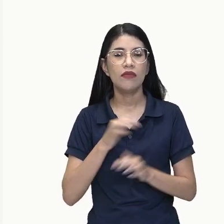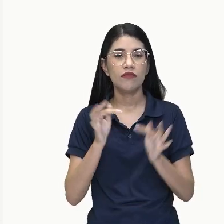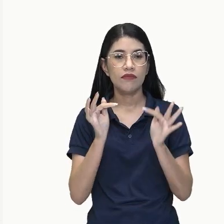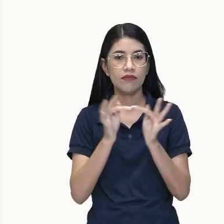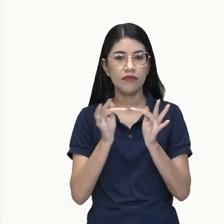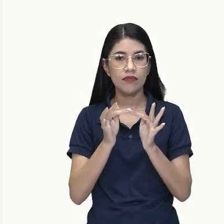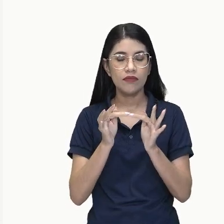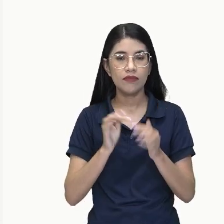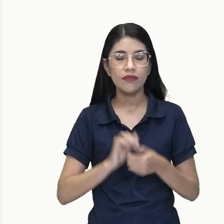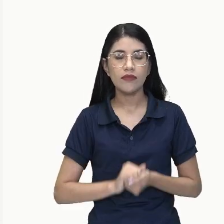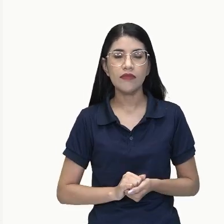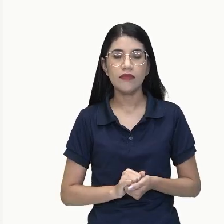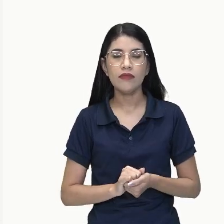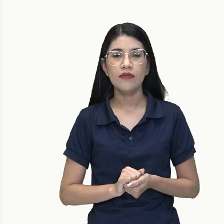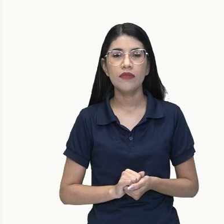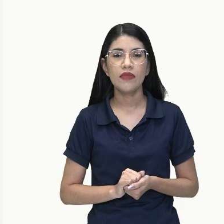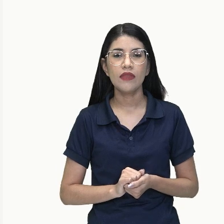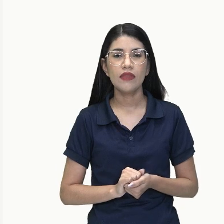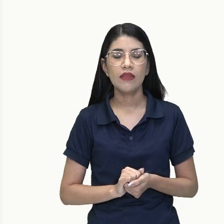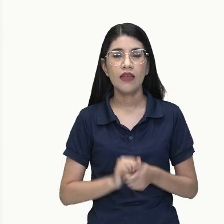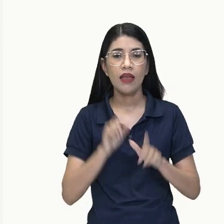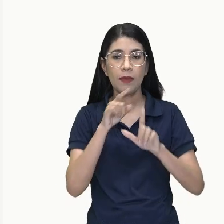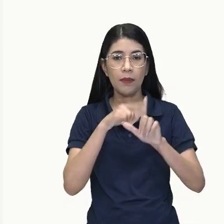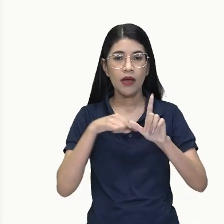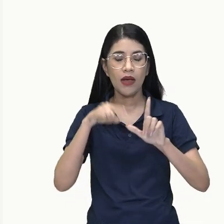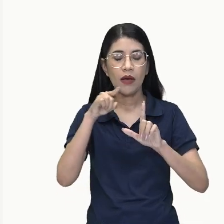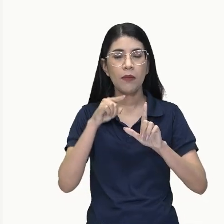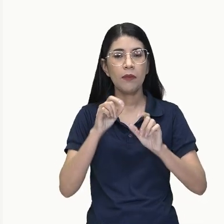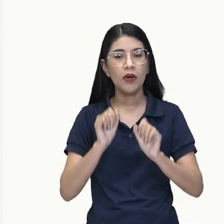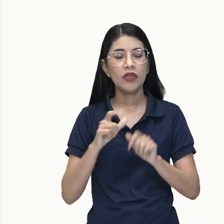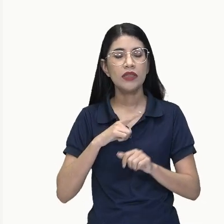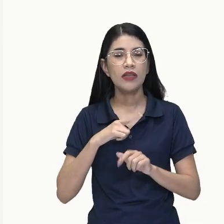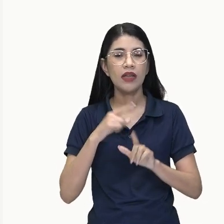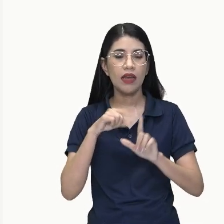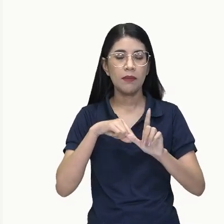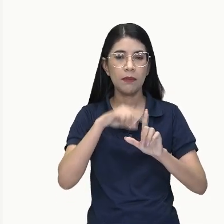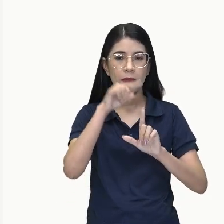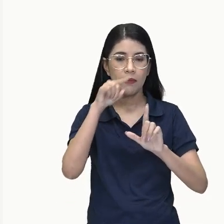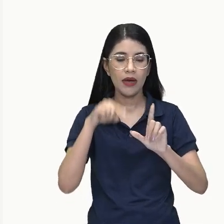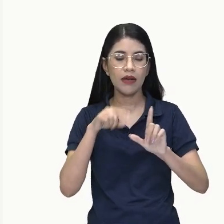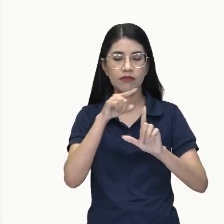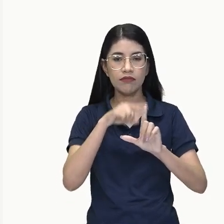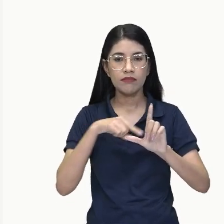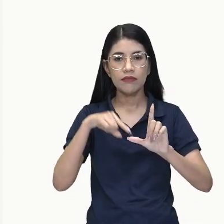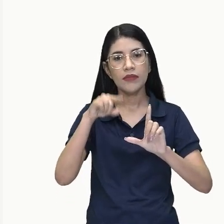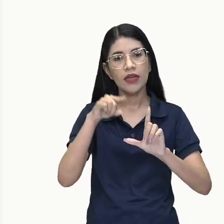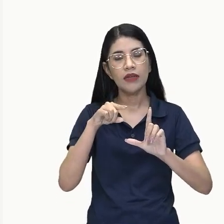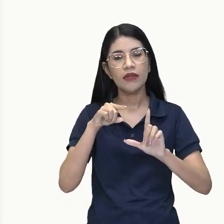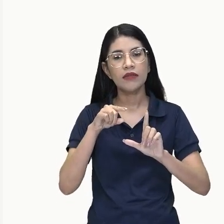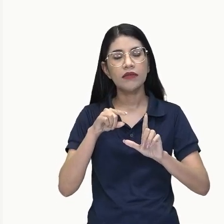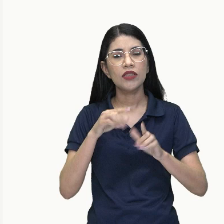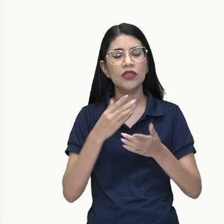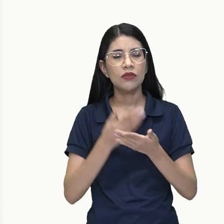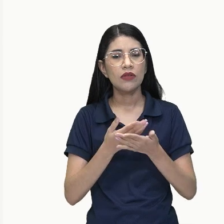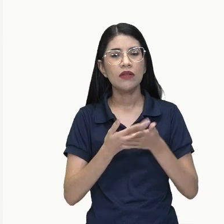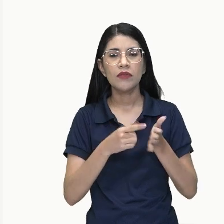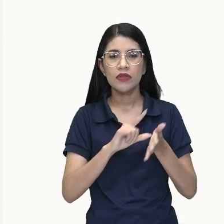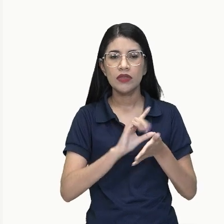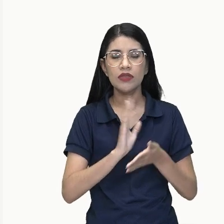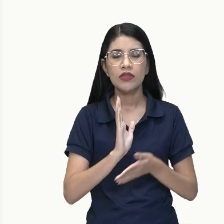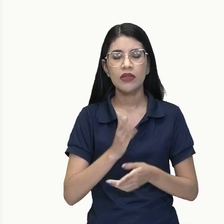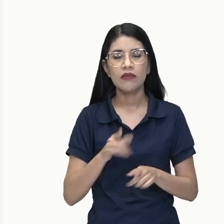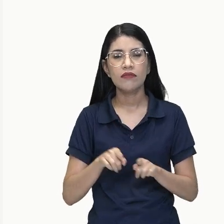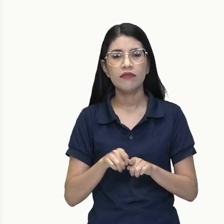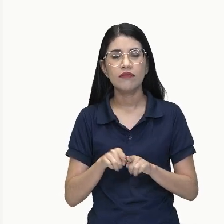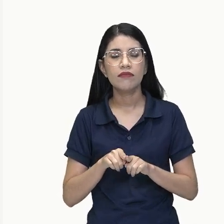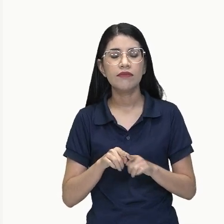segundo grau, a parábola poderá apresentar sua concavidade voltada para cima ou para baixo. Já estudamos isso também, né?